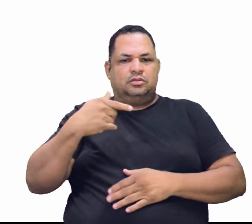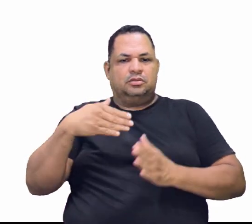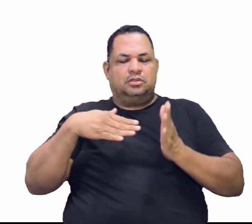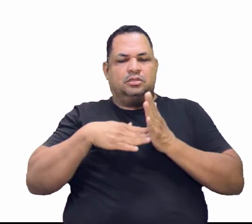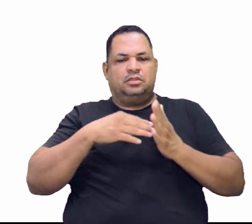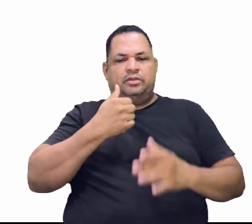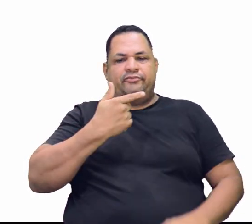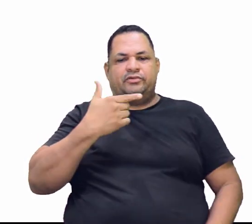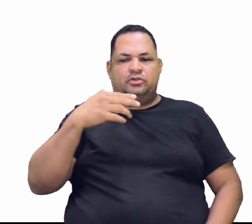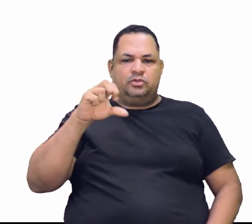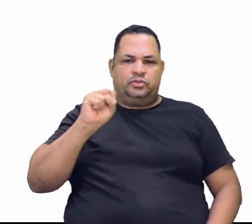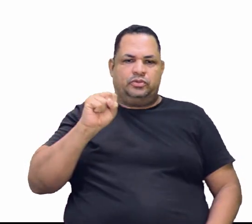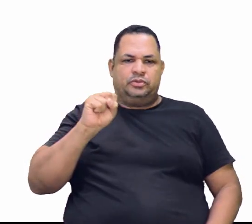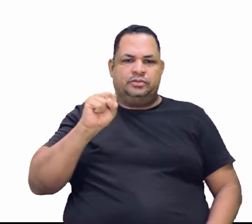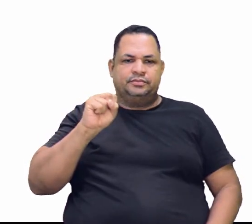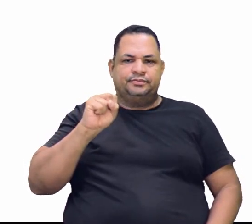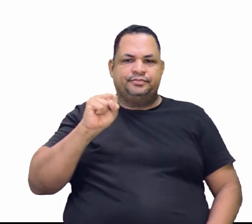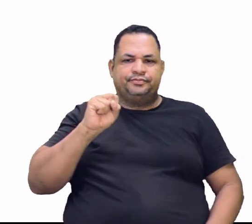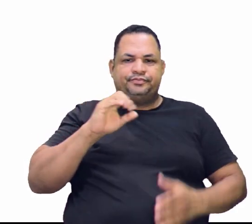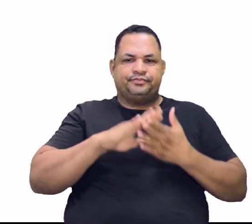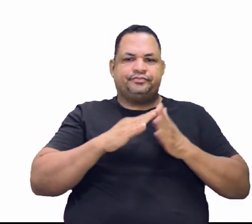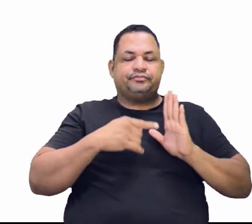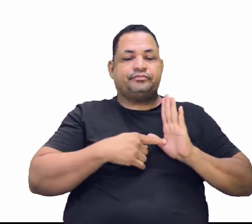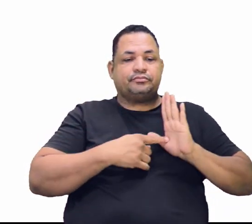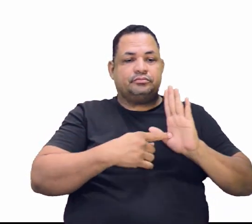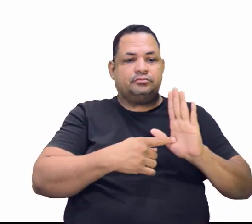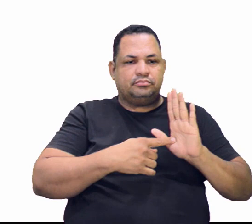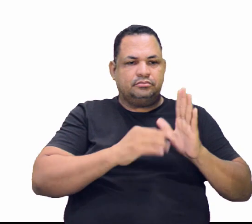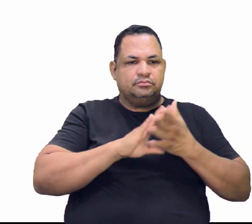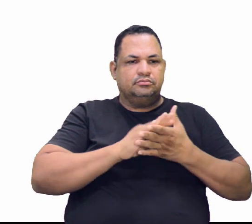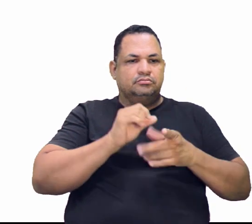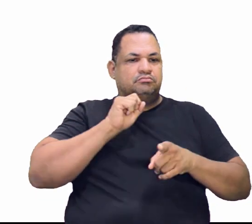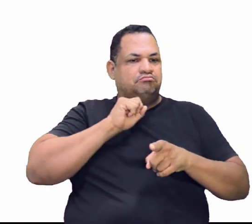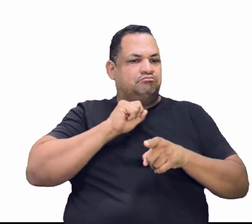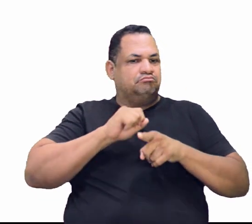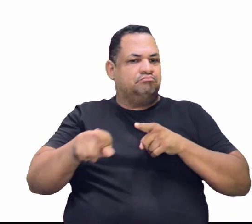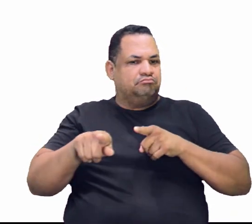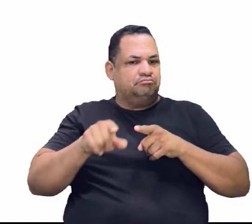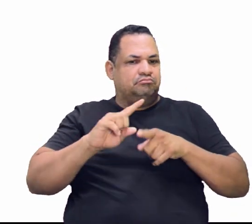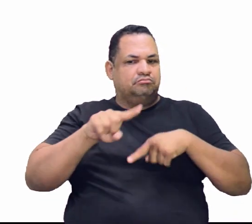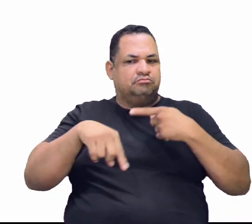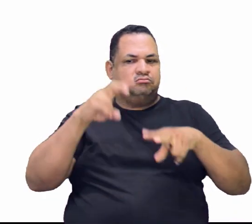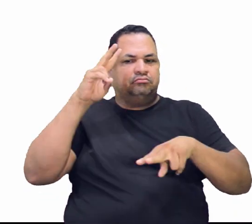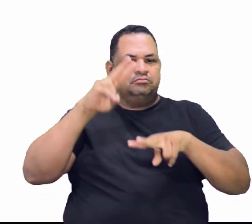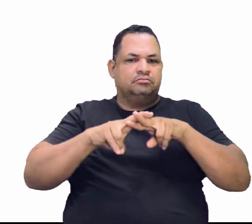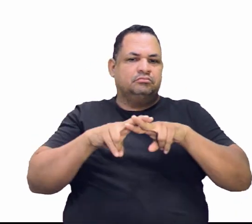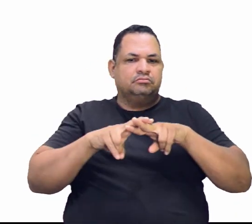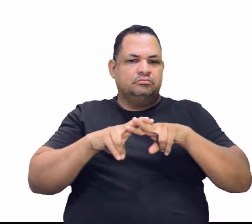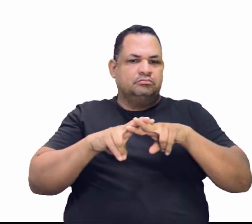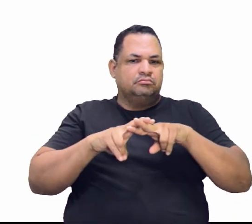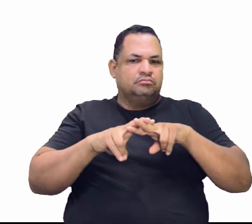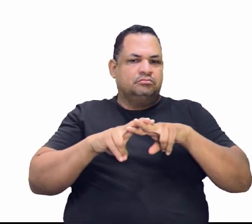1924 a 28, se apresentou como desertor e foi preso.